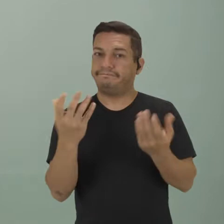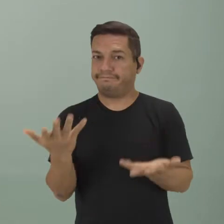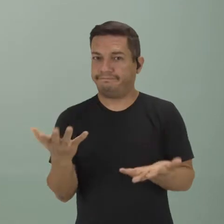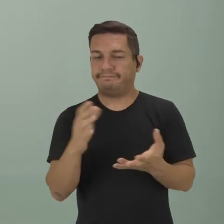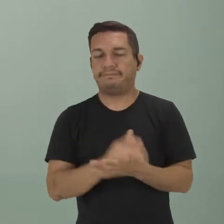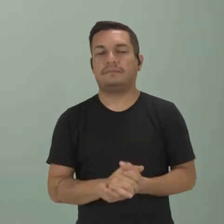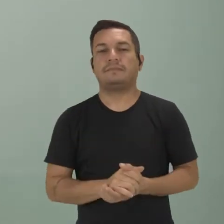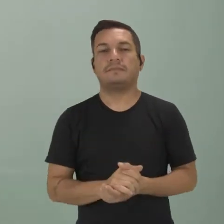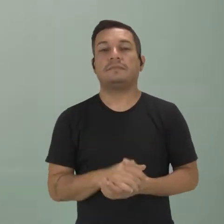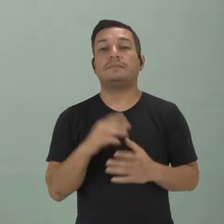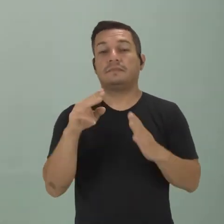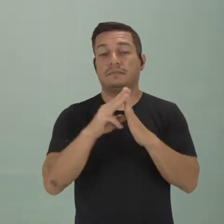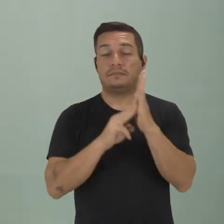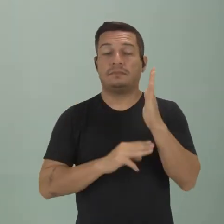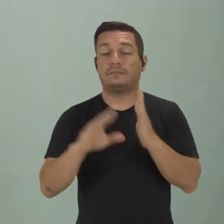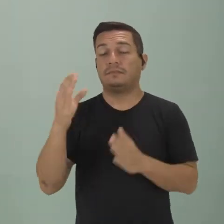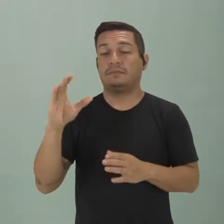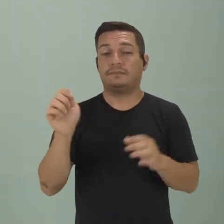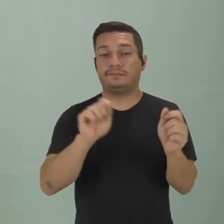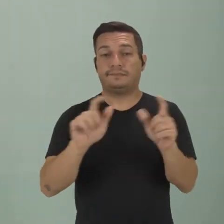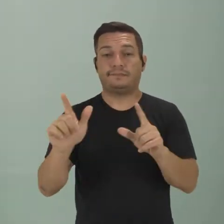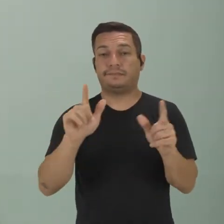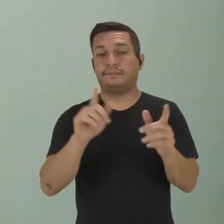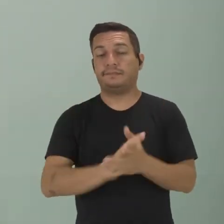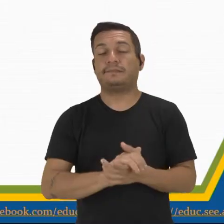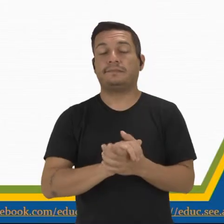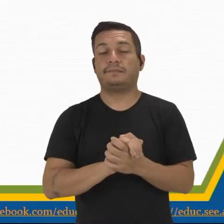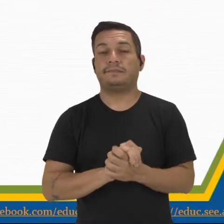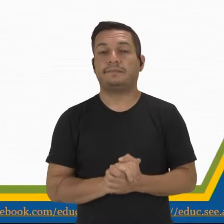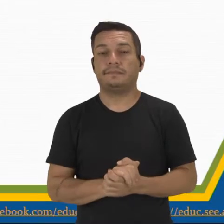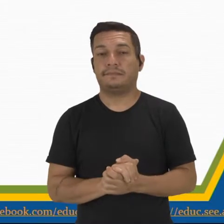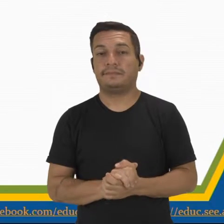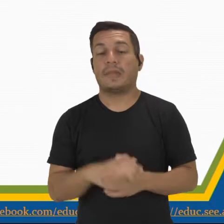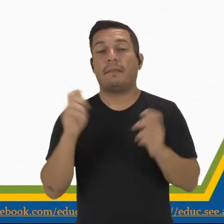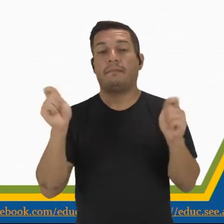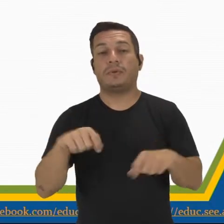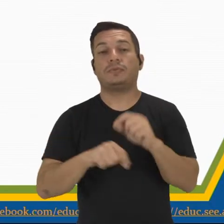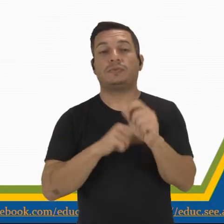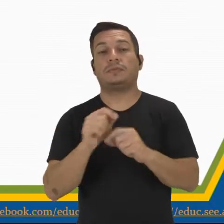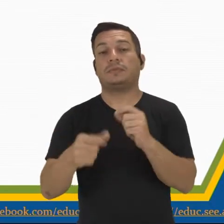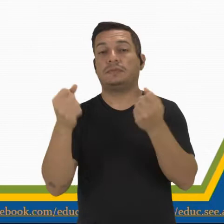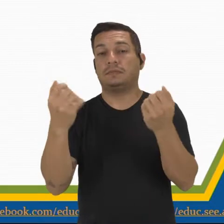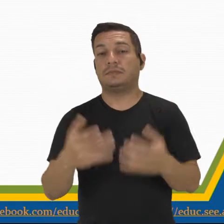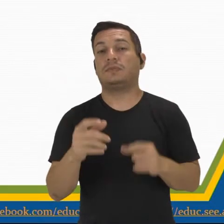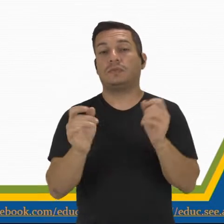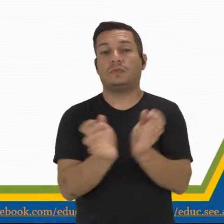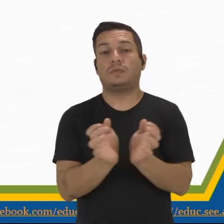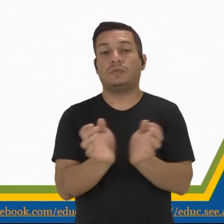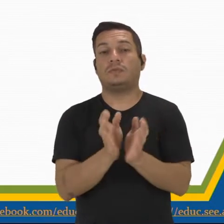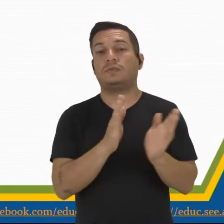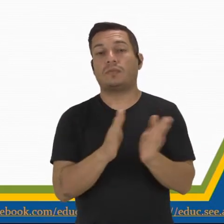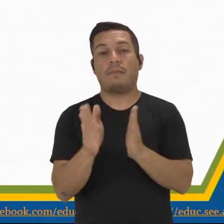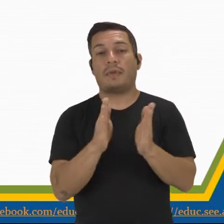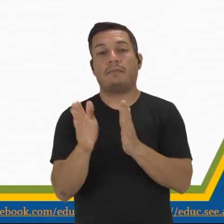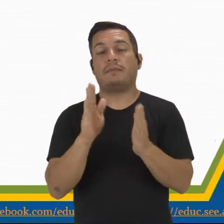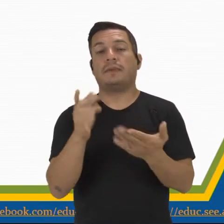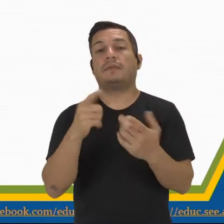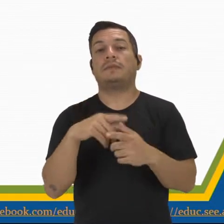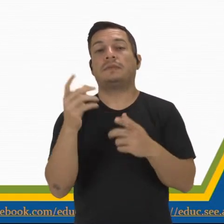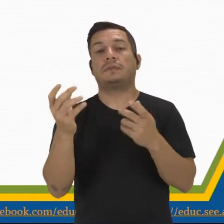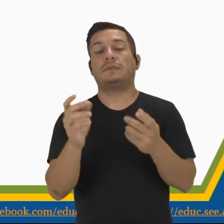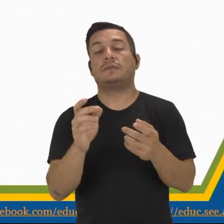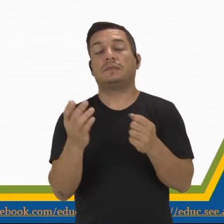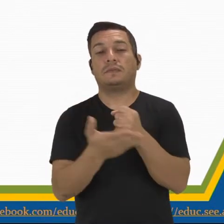maneira que é. Então, o método científico, acompanha comigo aí na tela. O método científico pode ser definido como um conjunto de